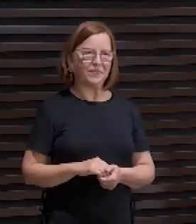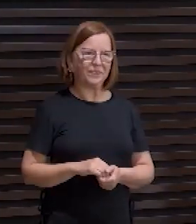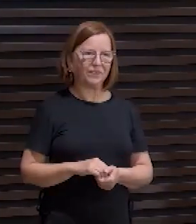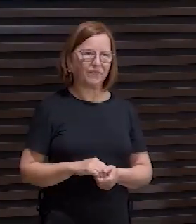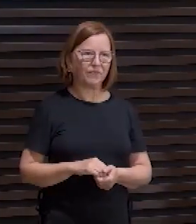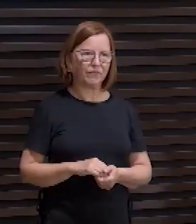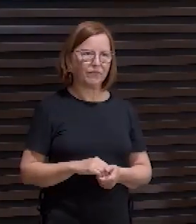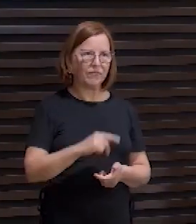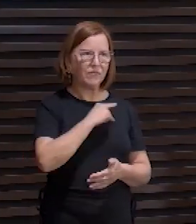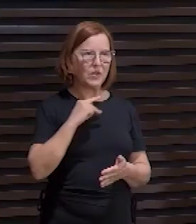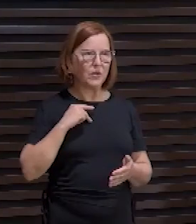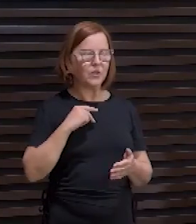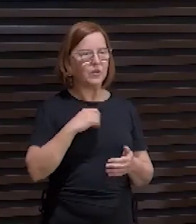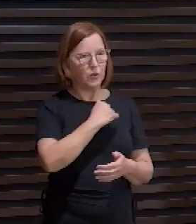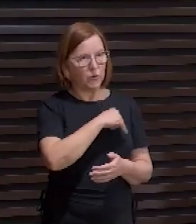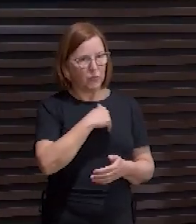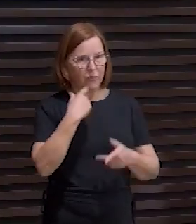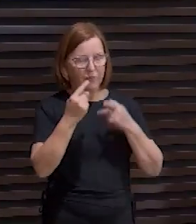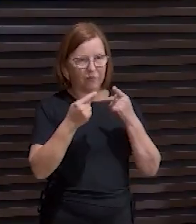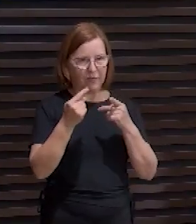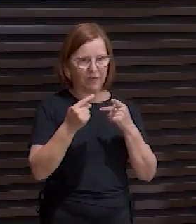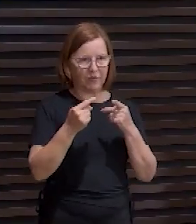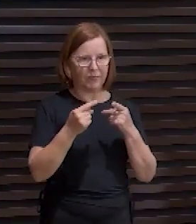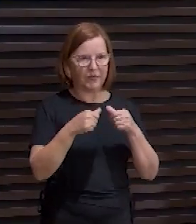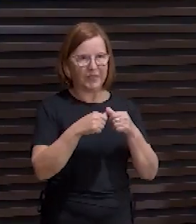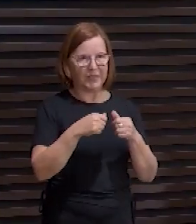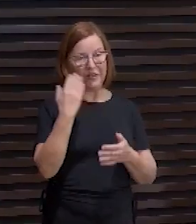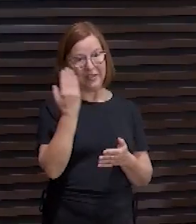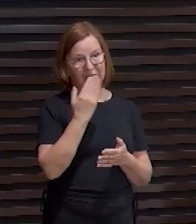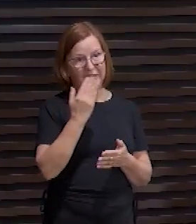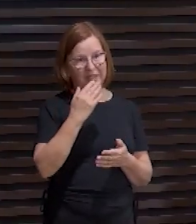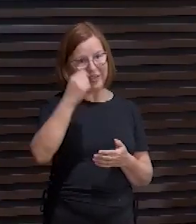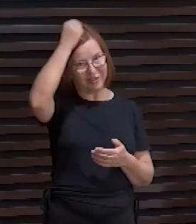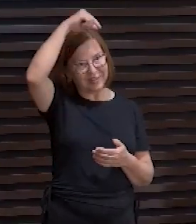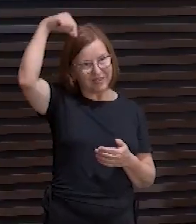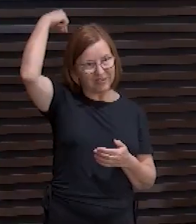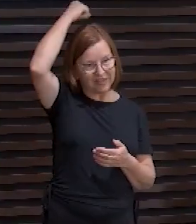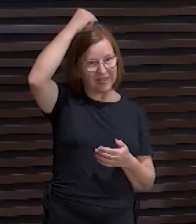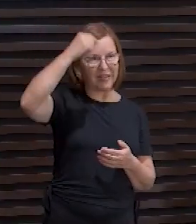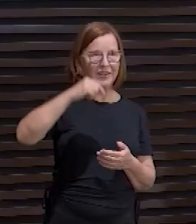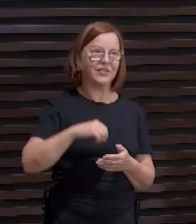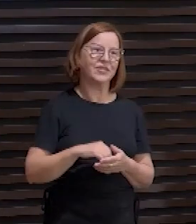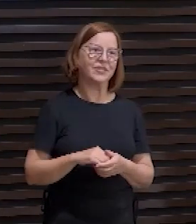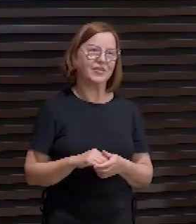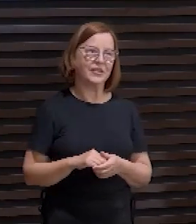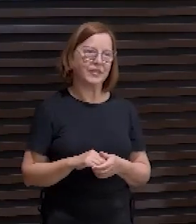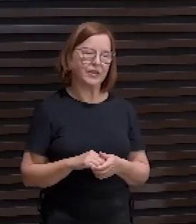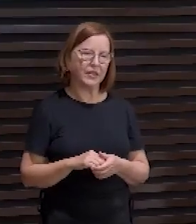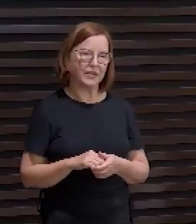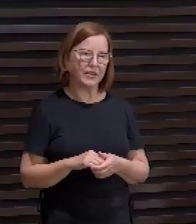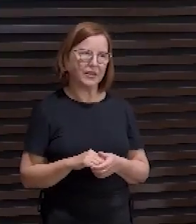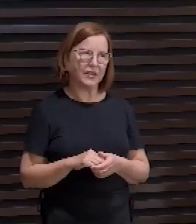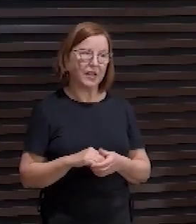O apóstolo João, após estabelecer esses testes morais de santidade, que nós relembramos agora, ele vai a